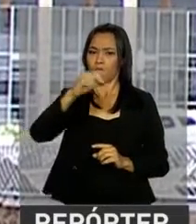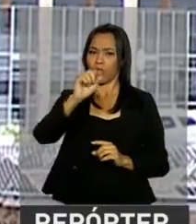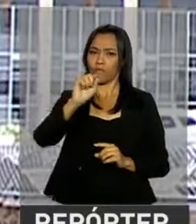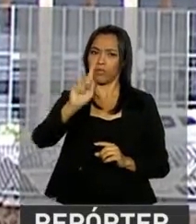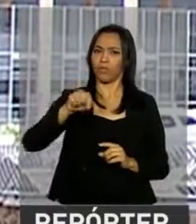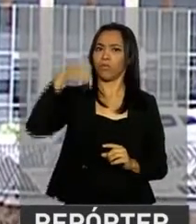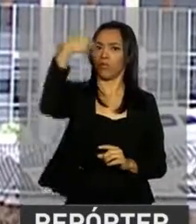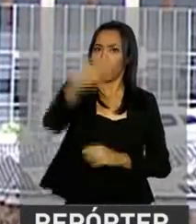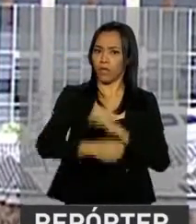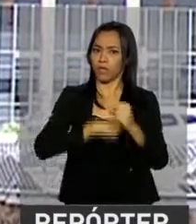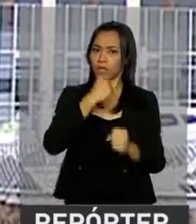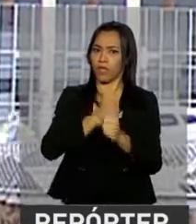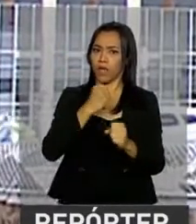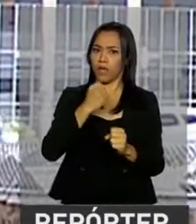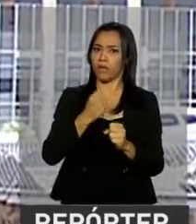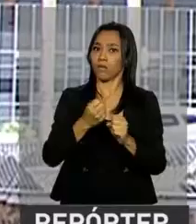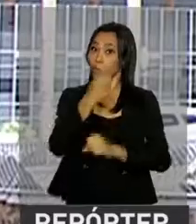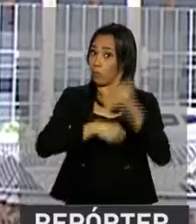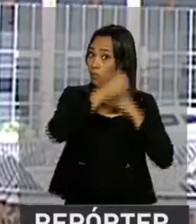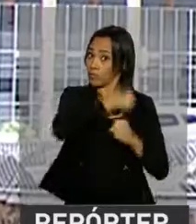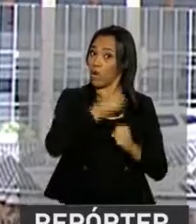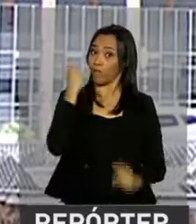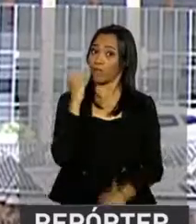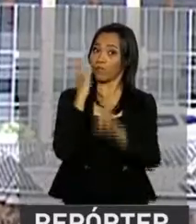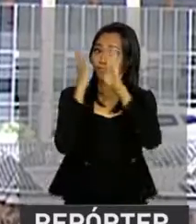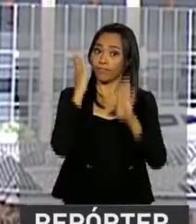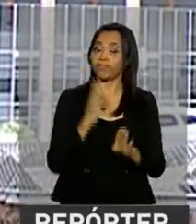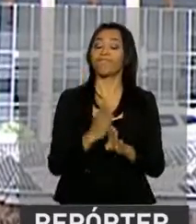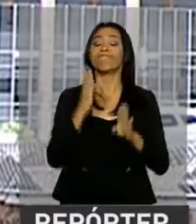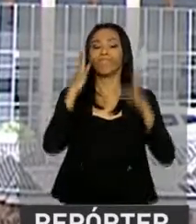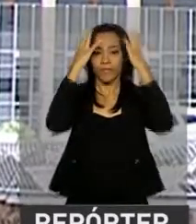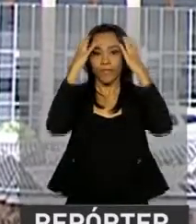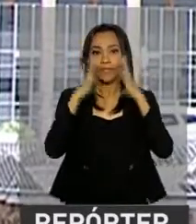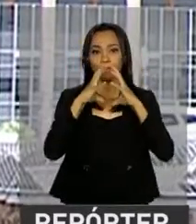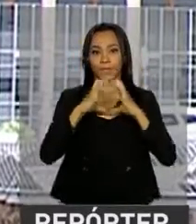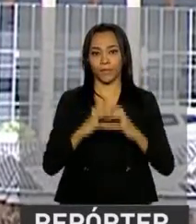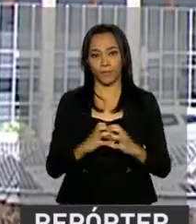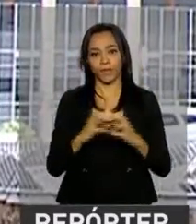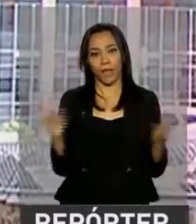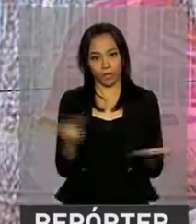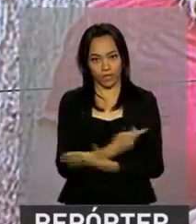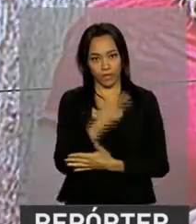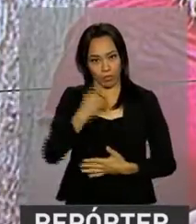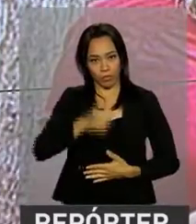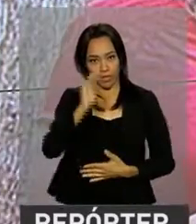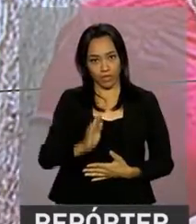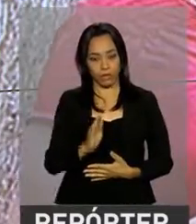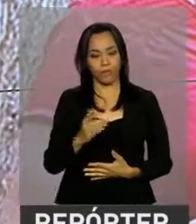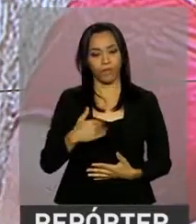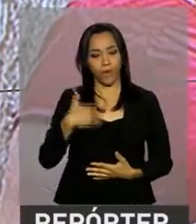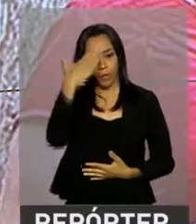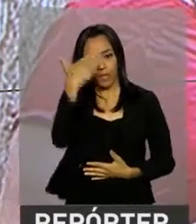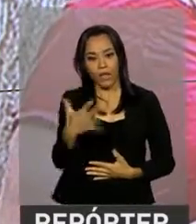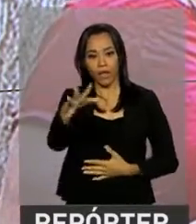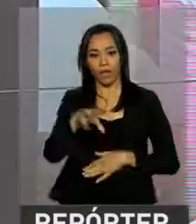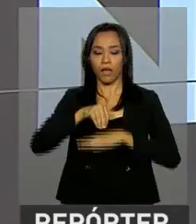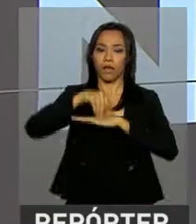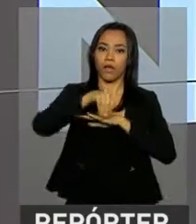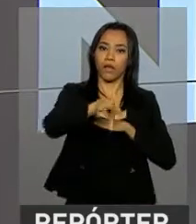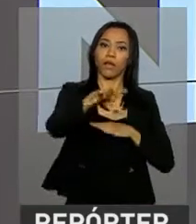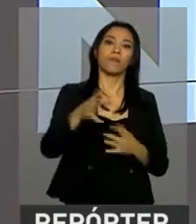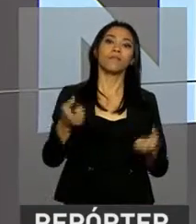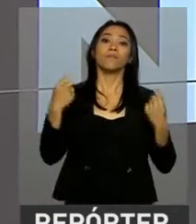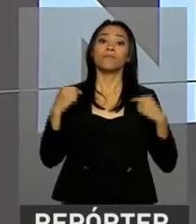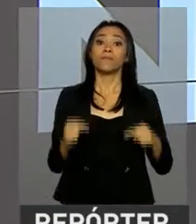notificados 2143 casos de microcefalia no país leandro obrigado a 3 pelas suas informações e